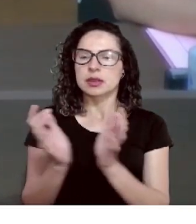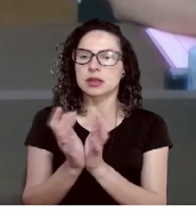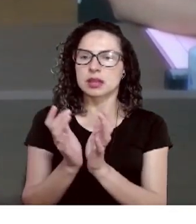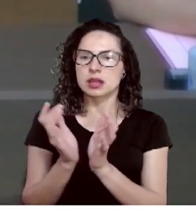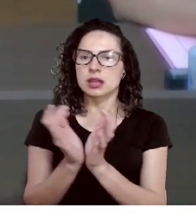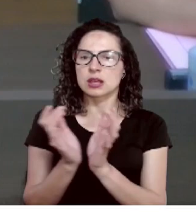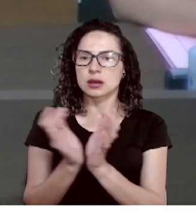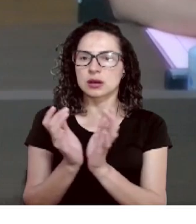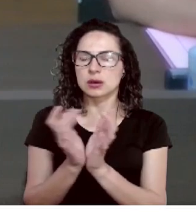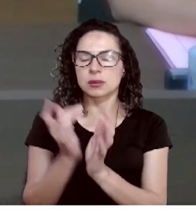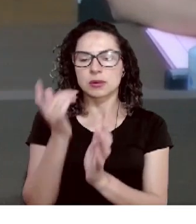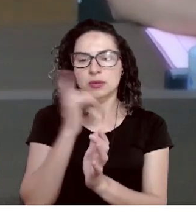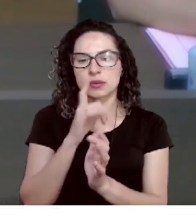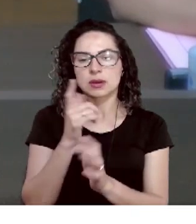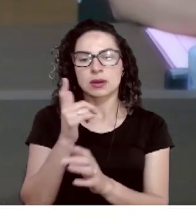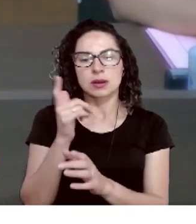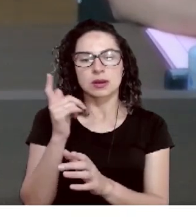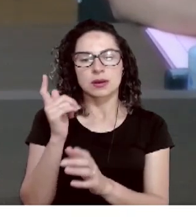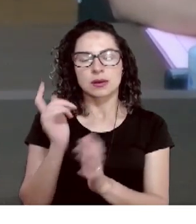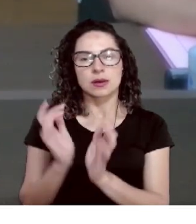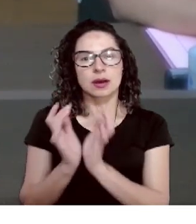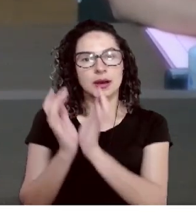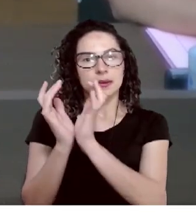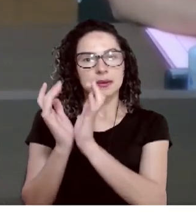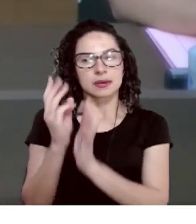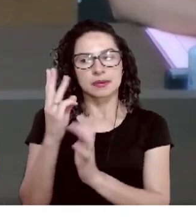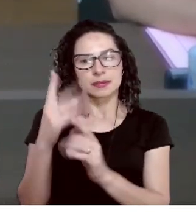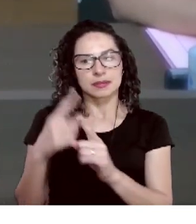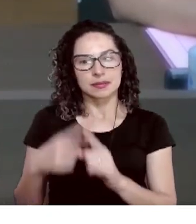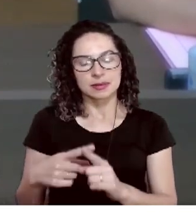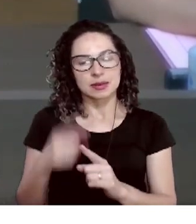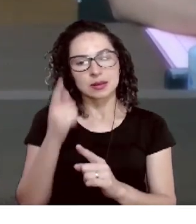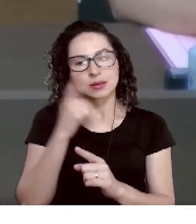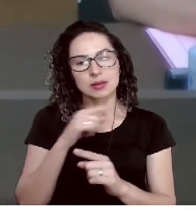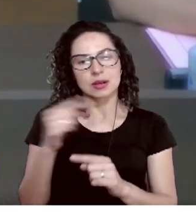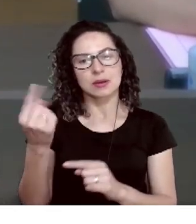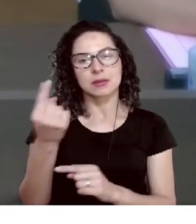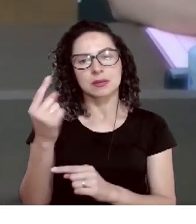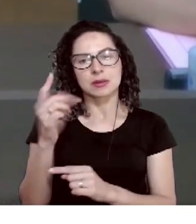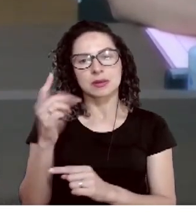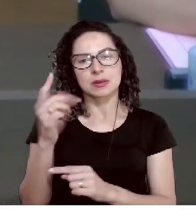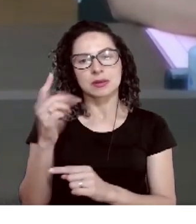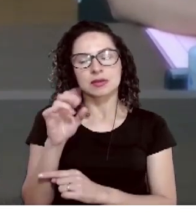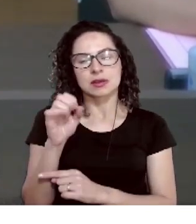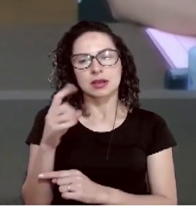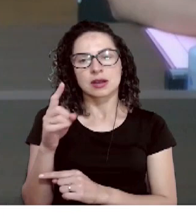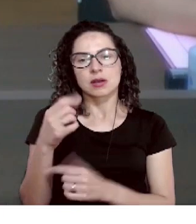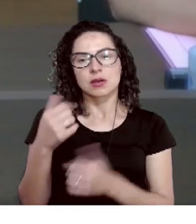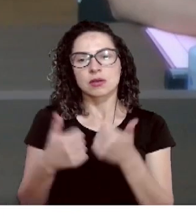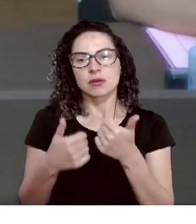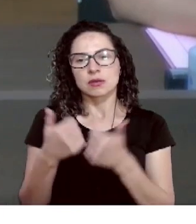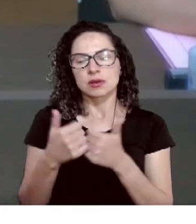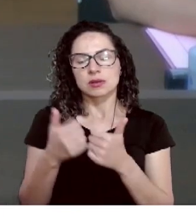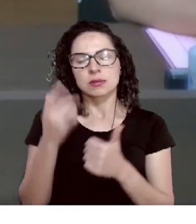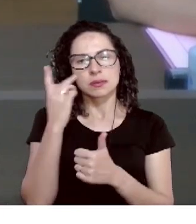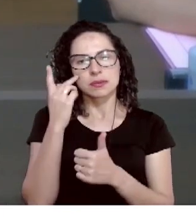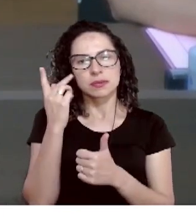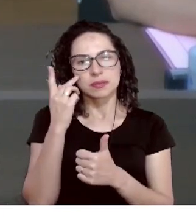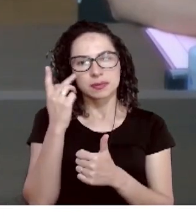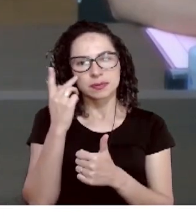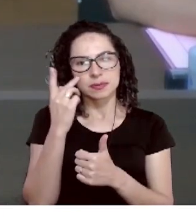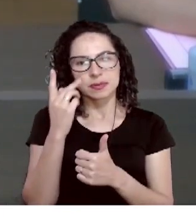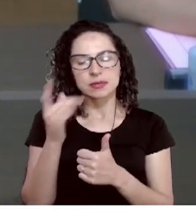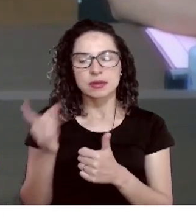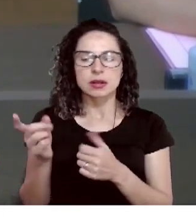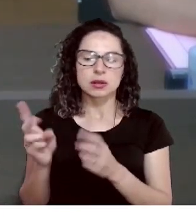por 3 vezes consecutivas, chegando à primeira divisão do futebol paulista, onde permaneceu